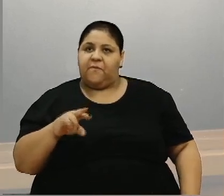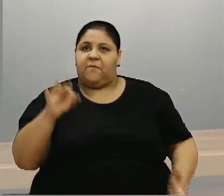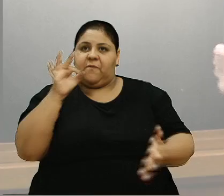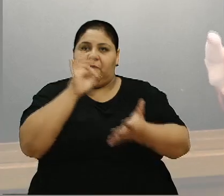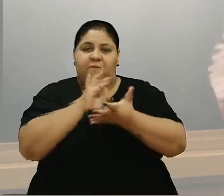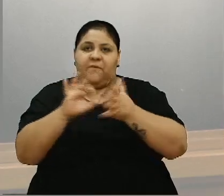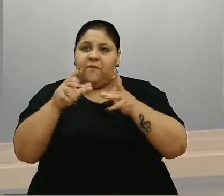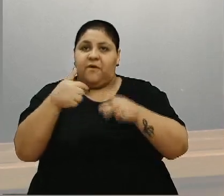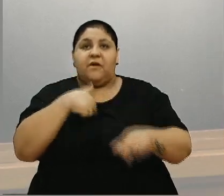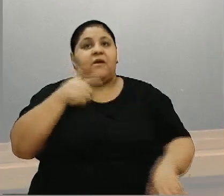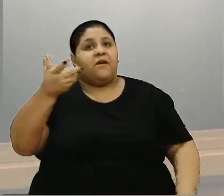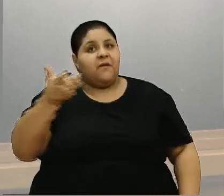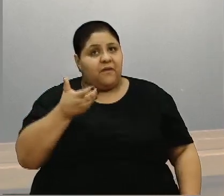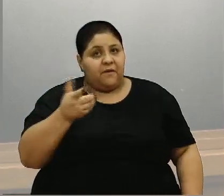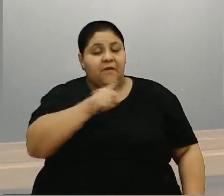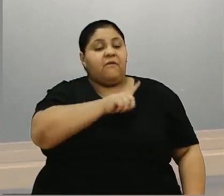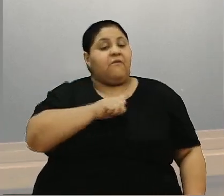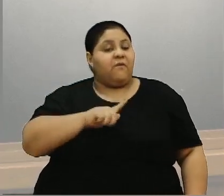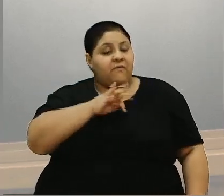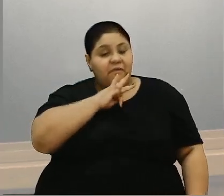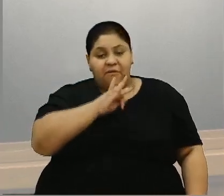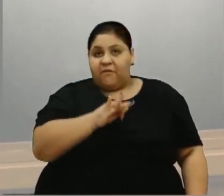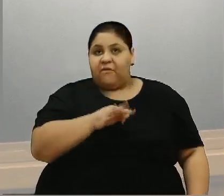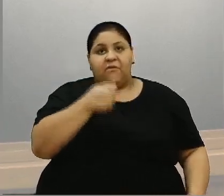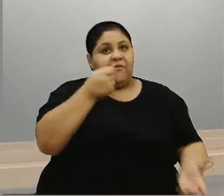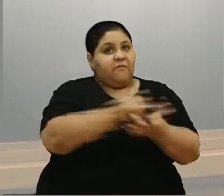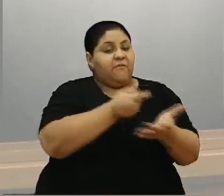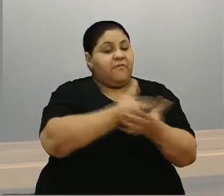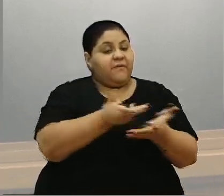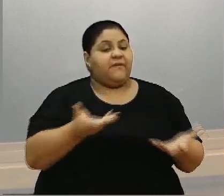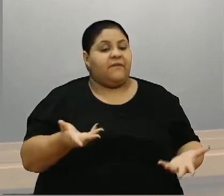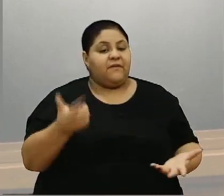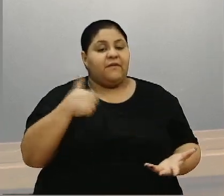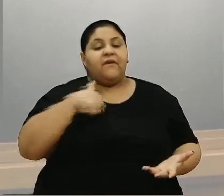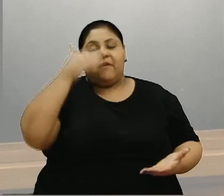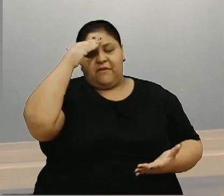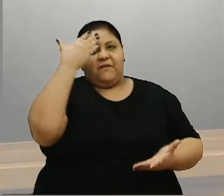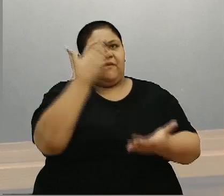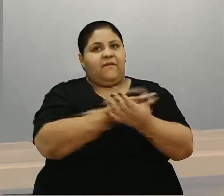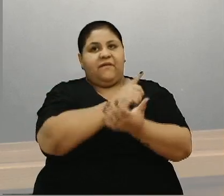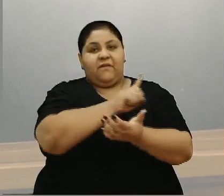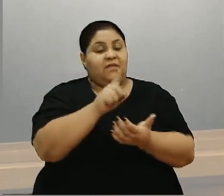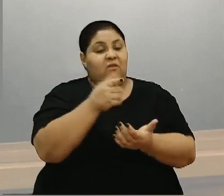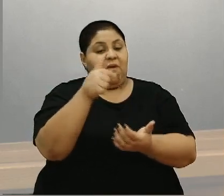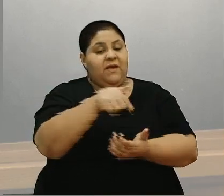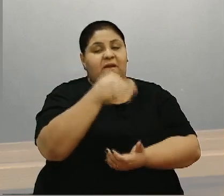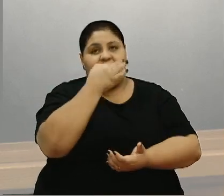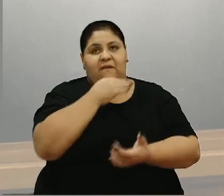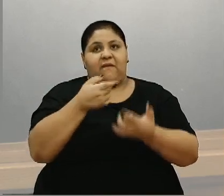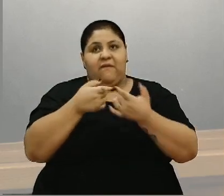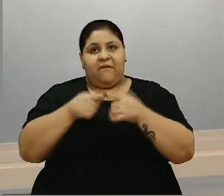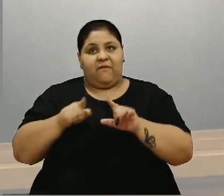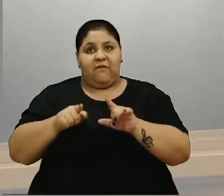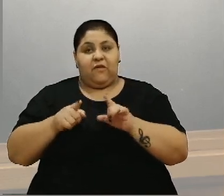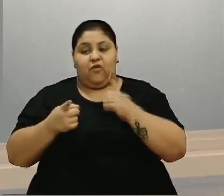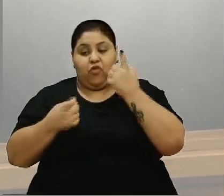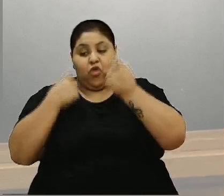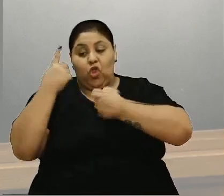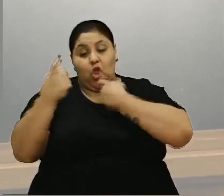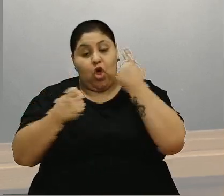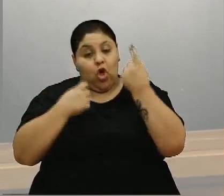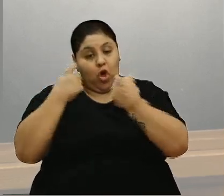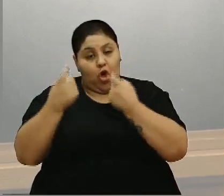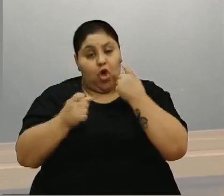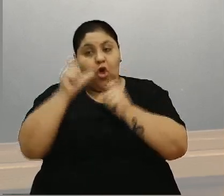eu queria. É o governo federal que não está pagando. Então, eu acredito que não é o caso de Caxias, mas nós nos preocupamos com